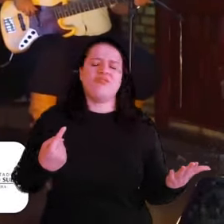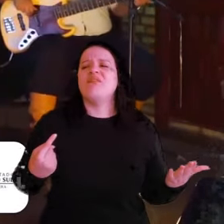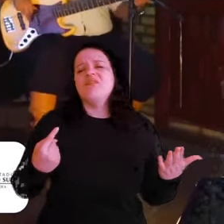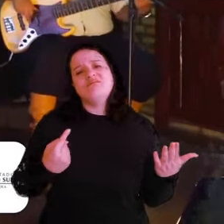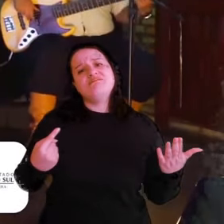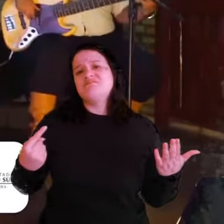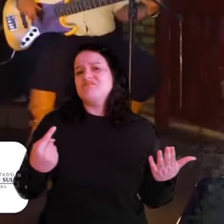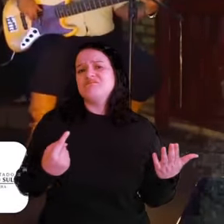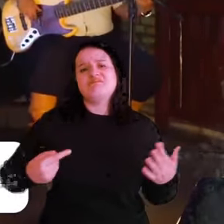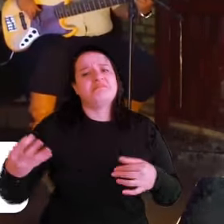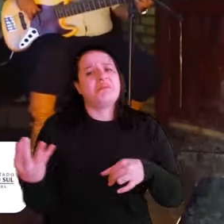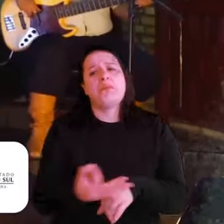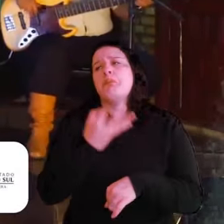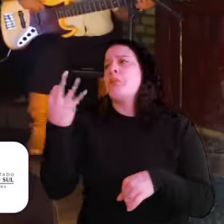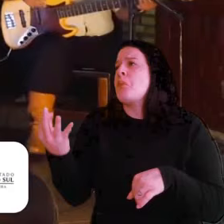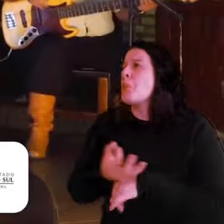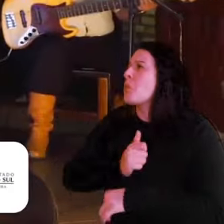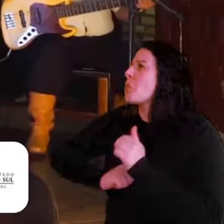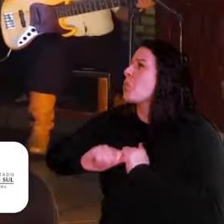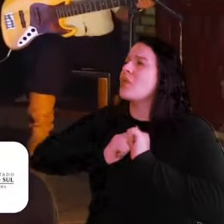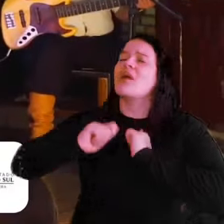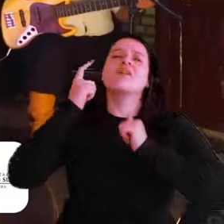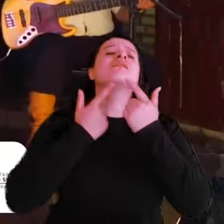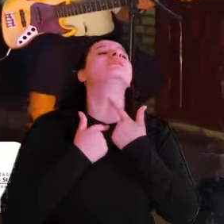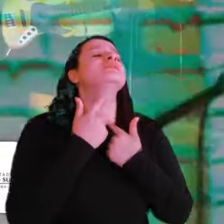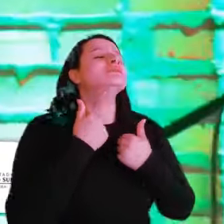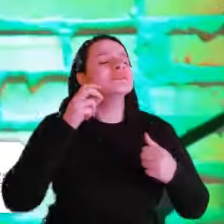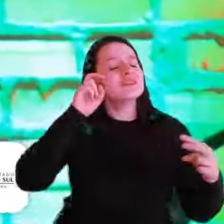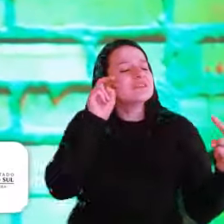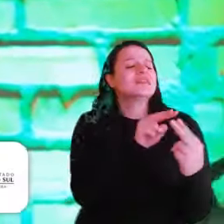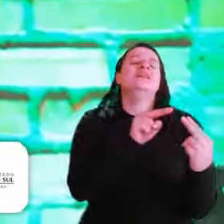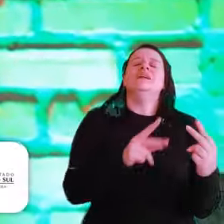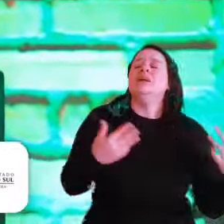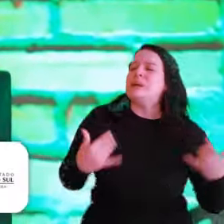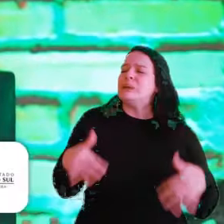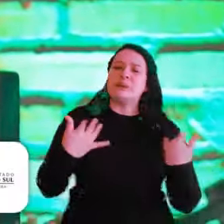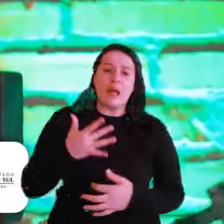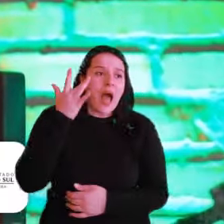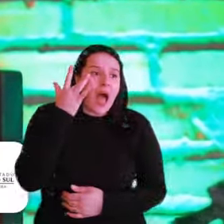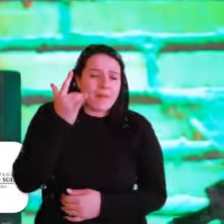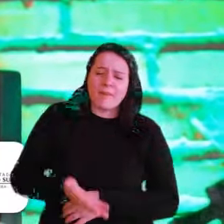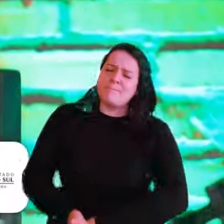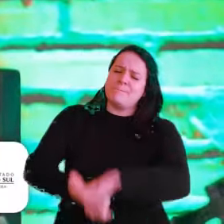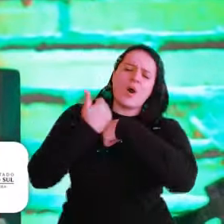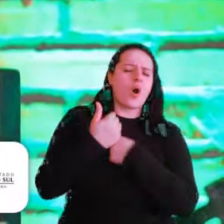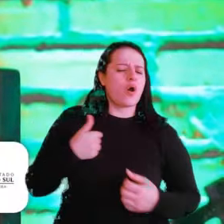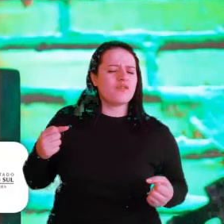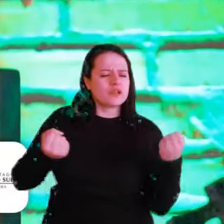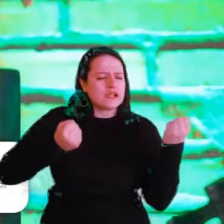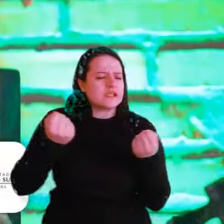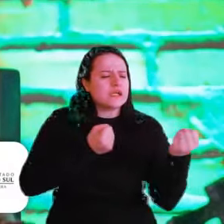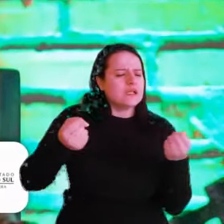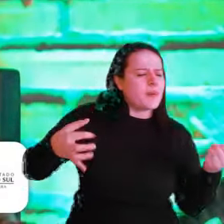os amigos do lado. Não aguento essa ansiedade, me deixa maluco querendo te ver. Amanhã mesmo eu